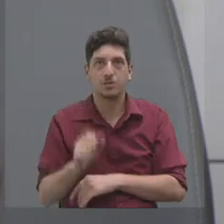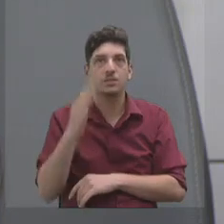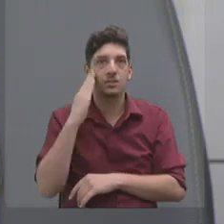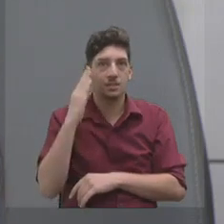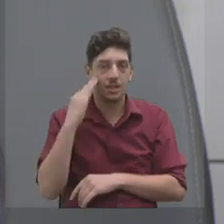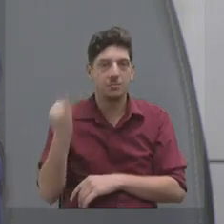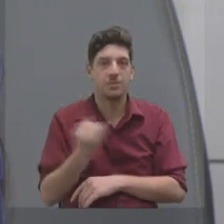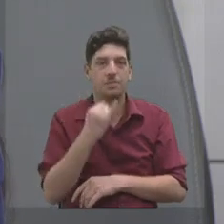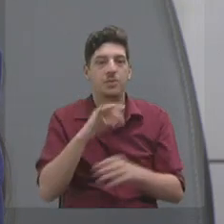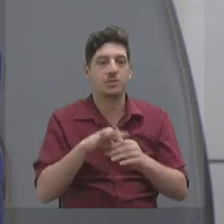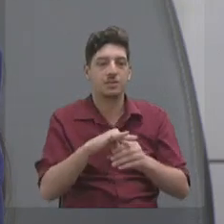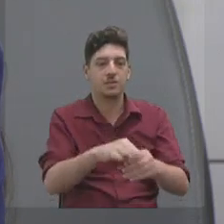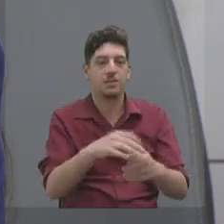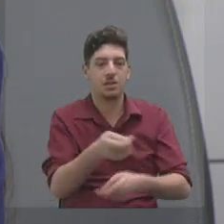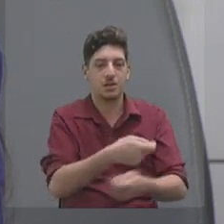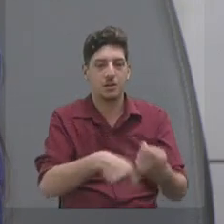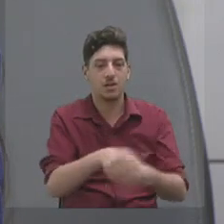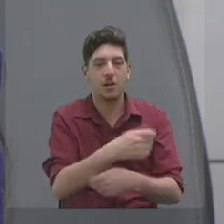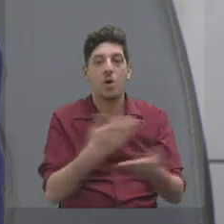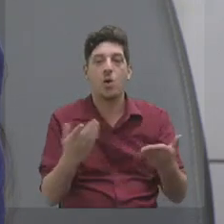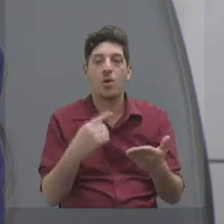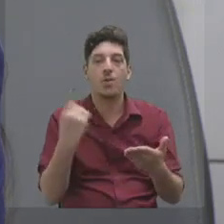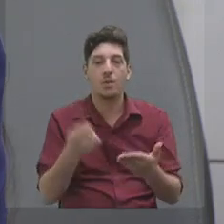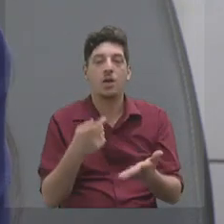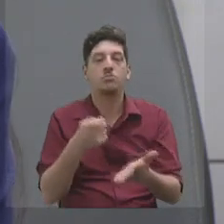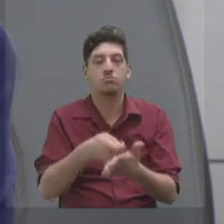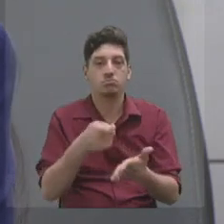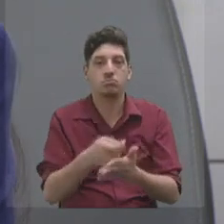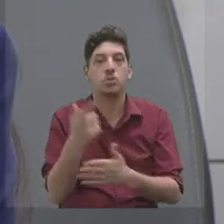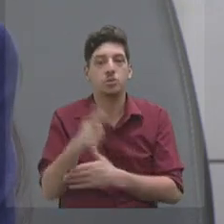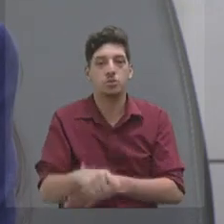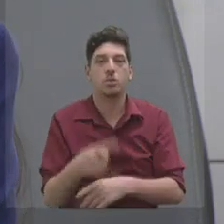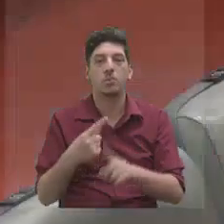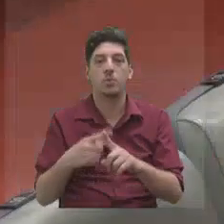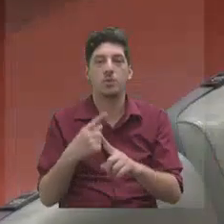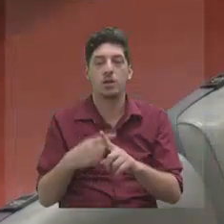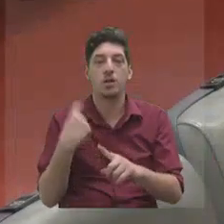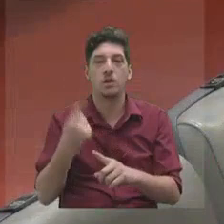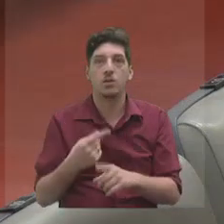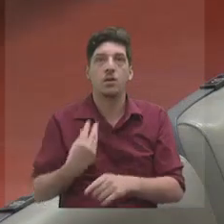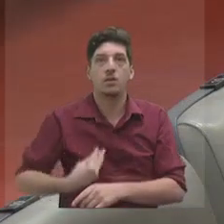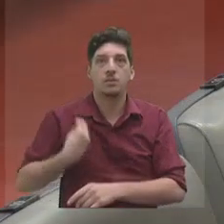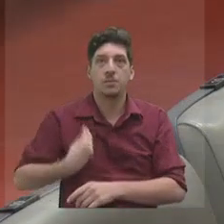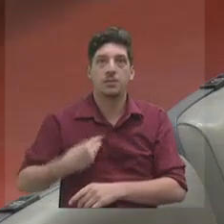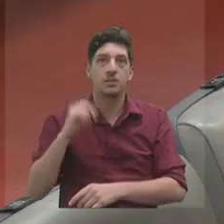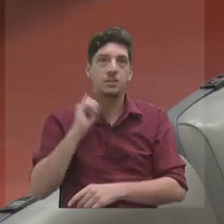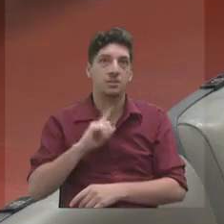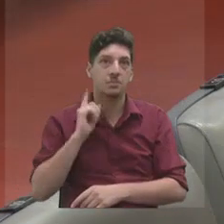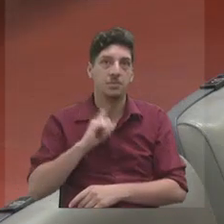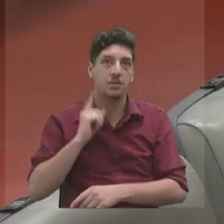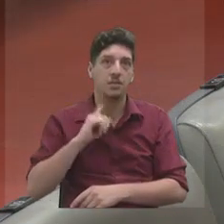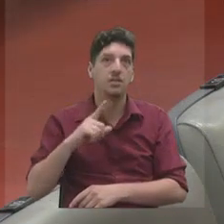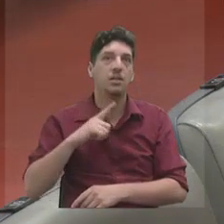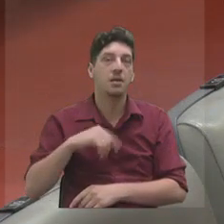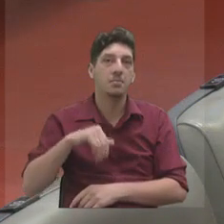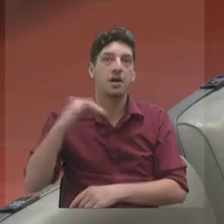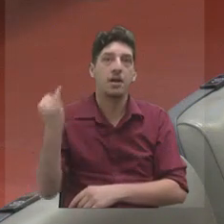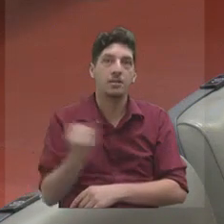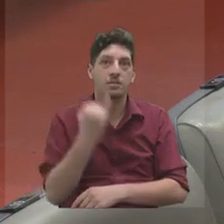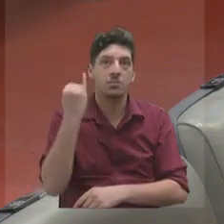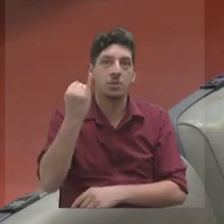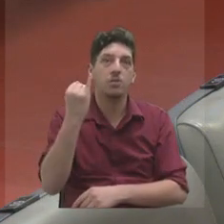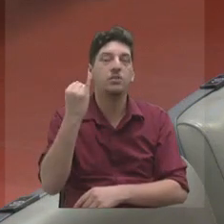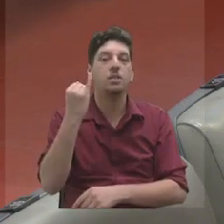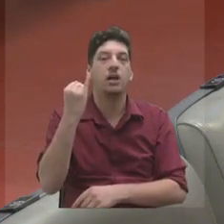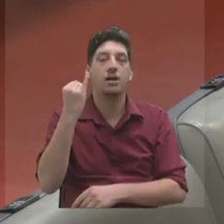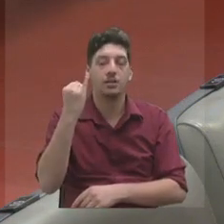agronegócio e hoje a gente vem bater novamente nessa tecla porque nós estamos no estado que não só tem a maior malha rodoviária do país